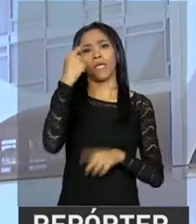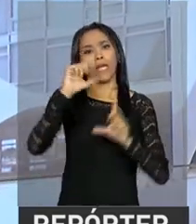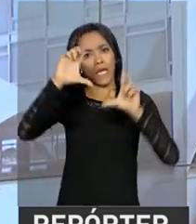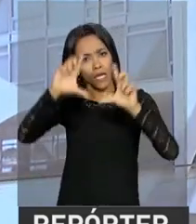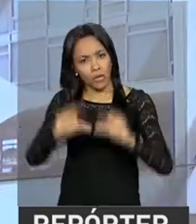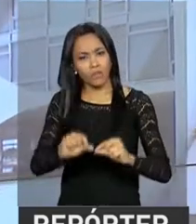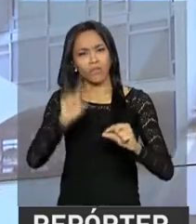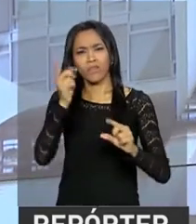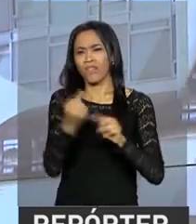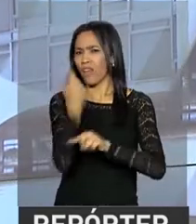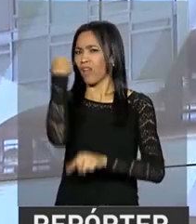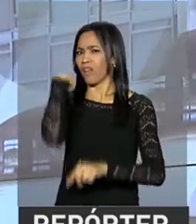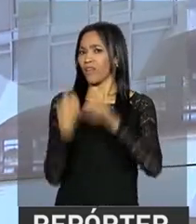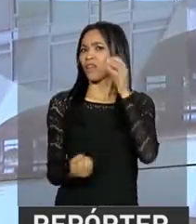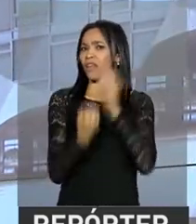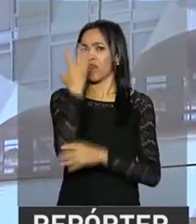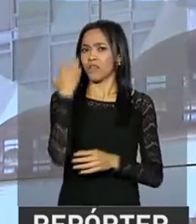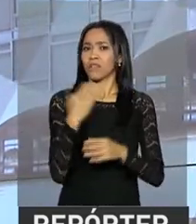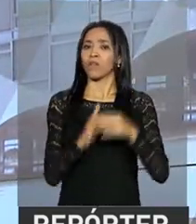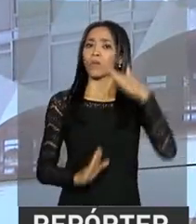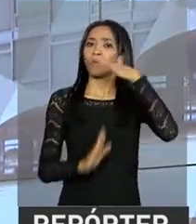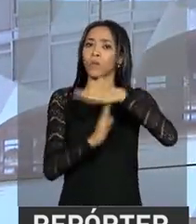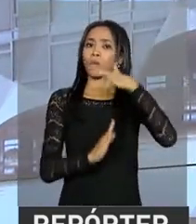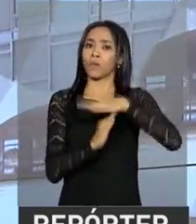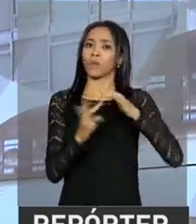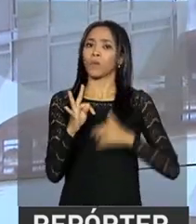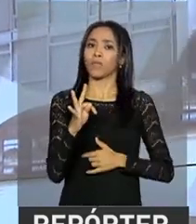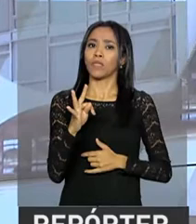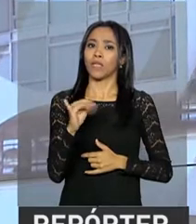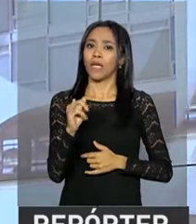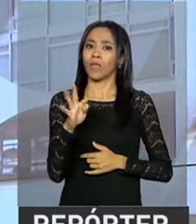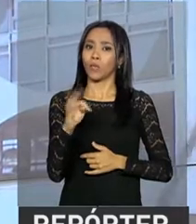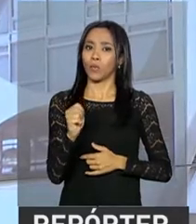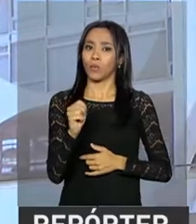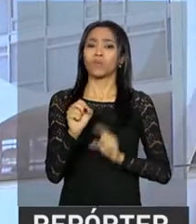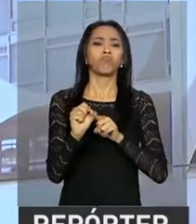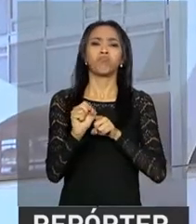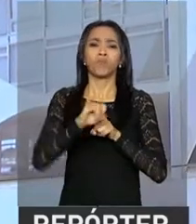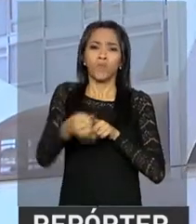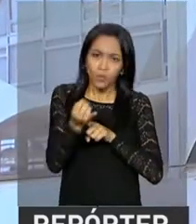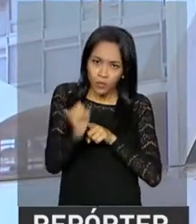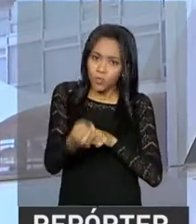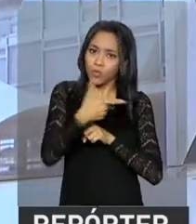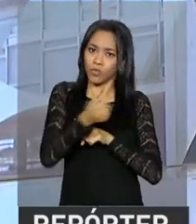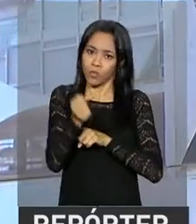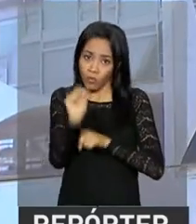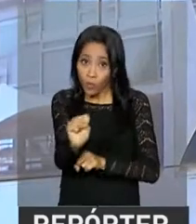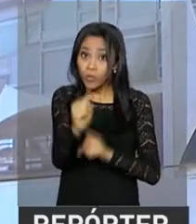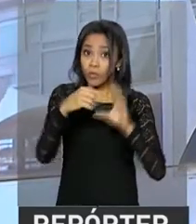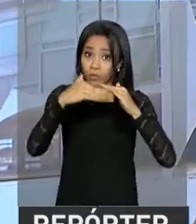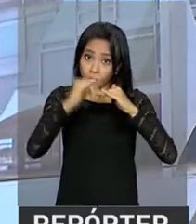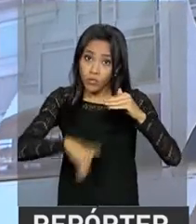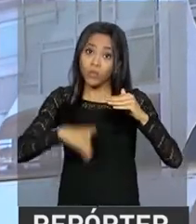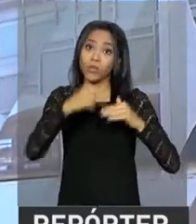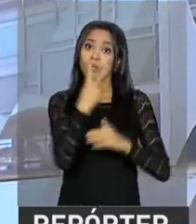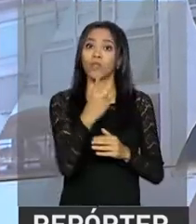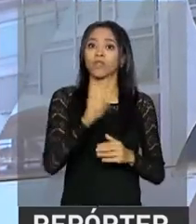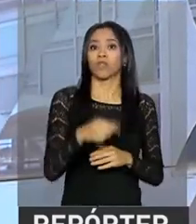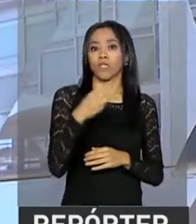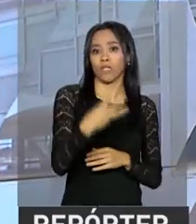criação do teto de juros em 2008 atual caiu de 2,34